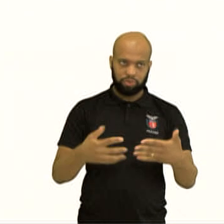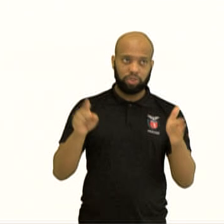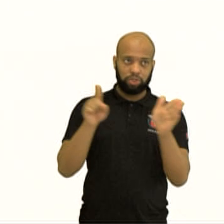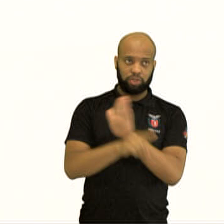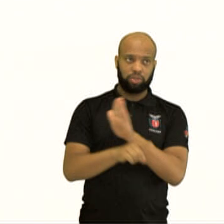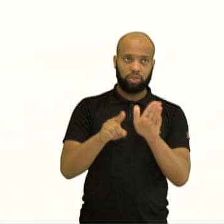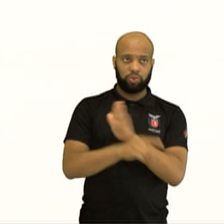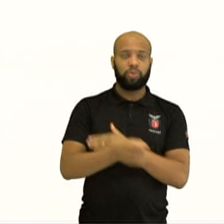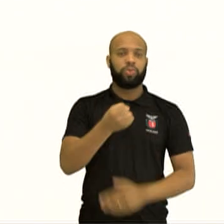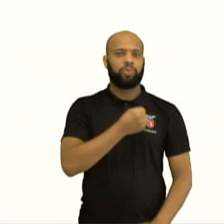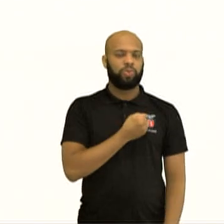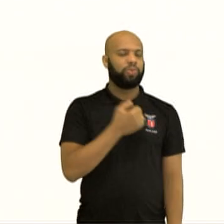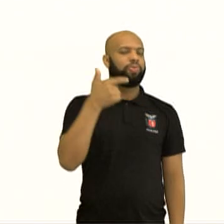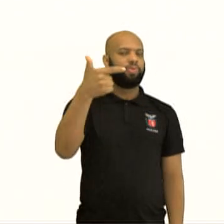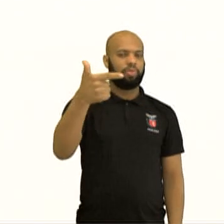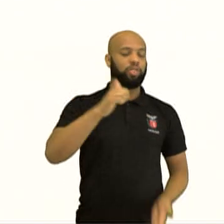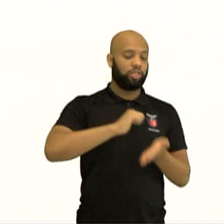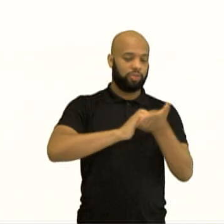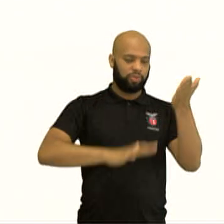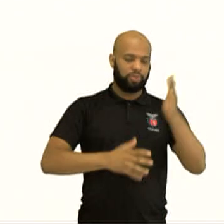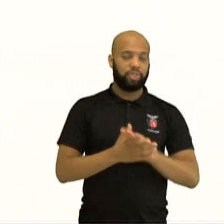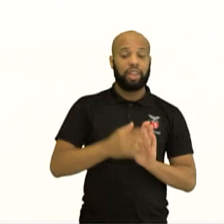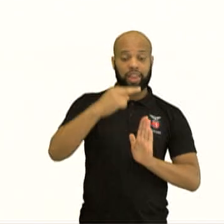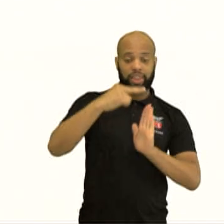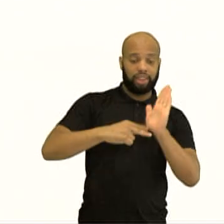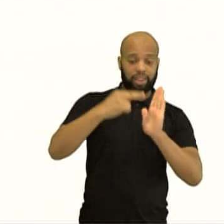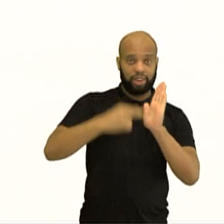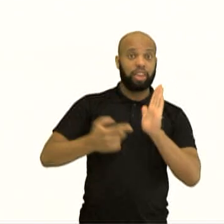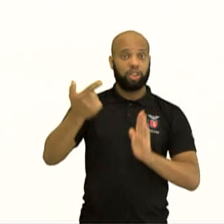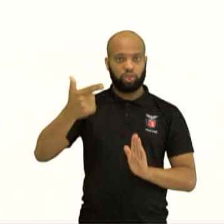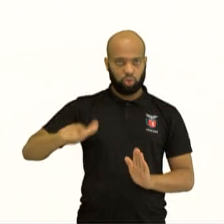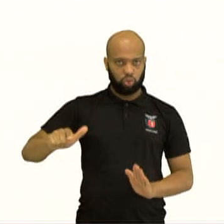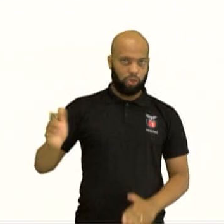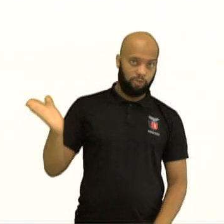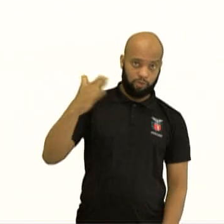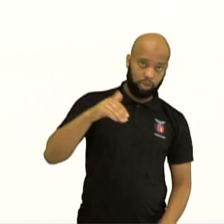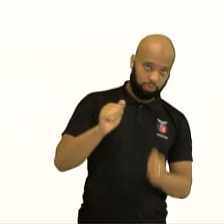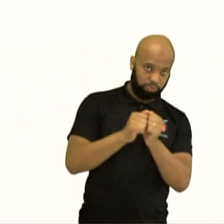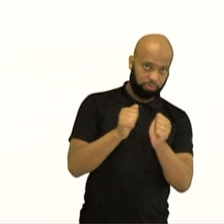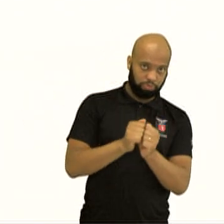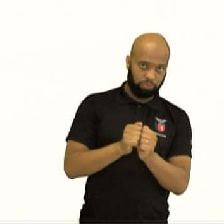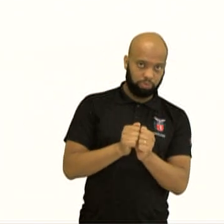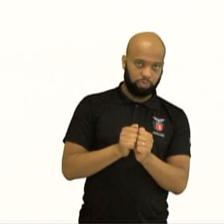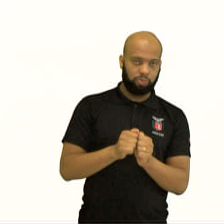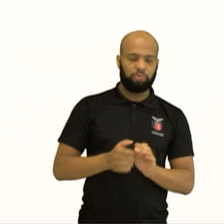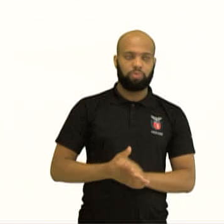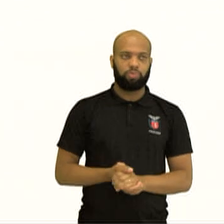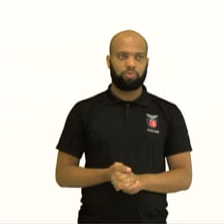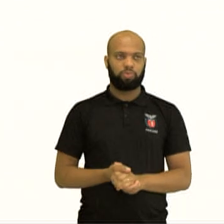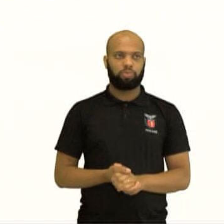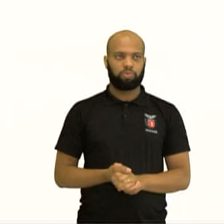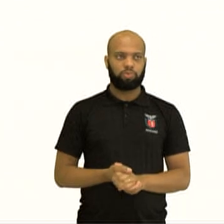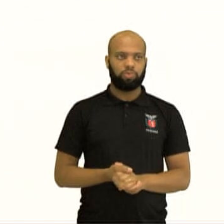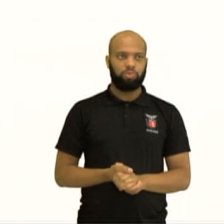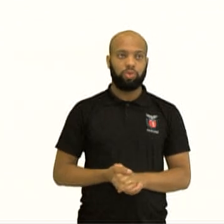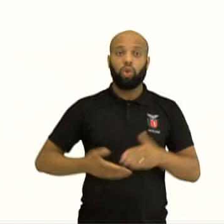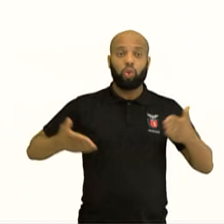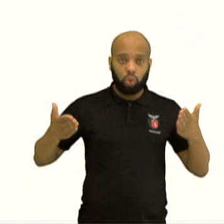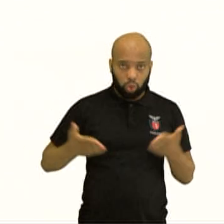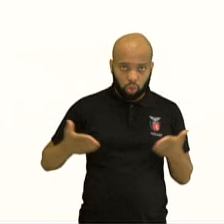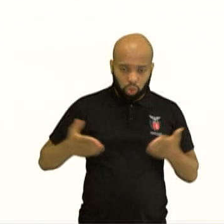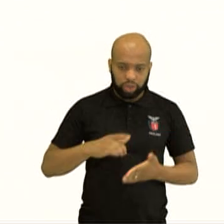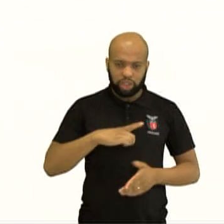Exercício 2. Releia. Vamos reler aqui com a prof? Vem comigo. Hoje tem